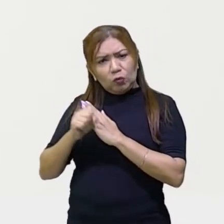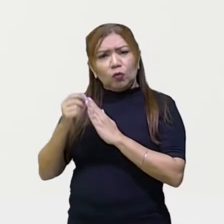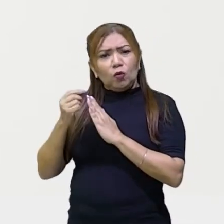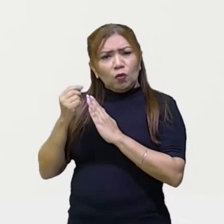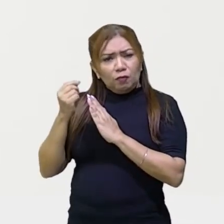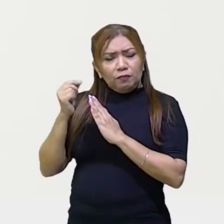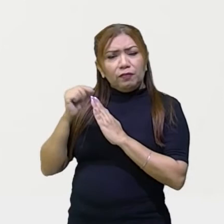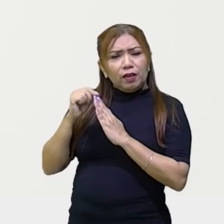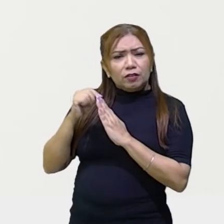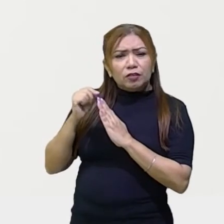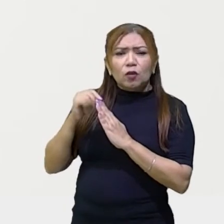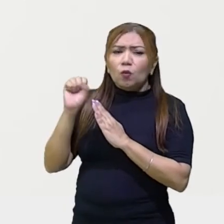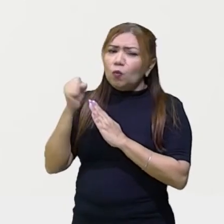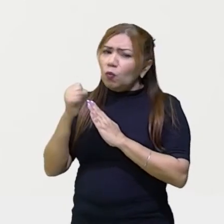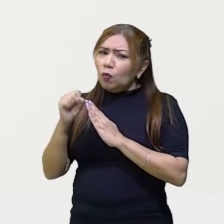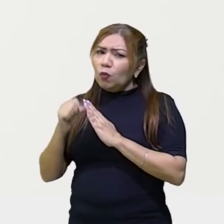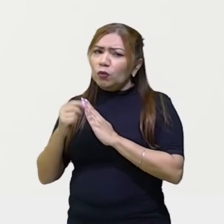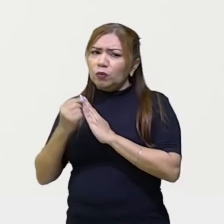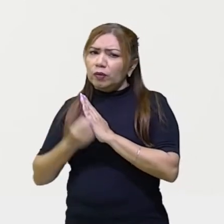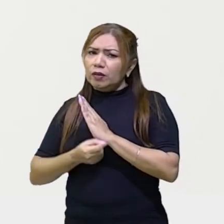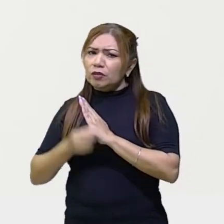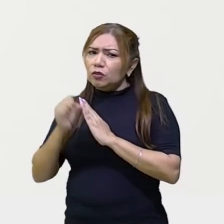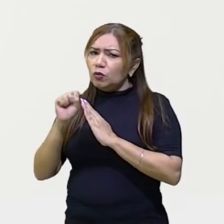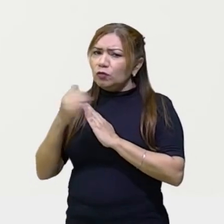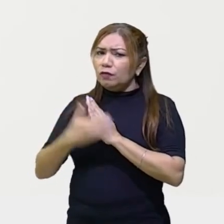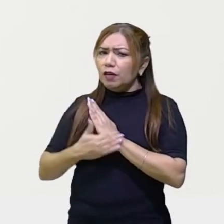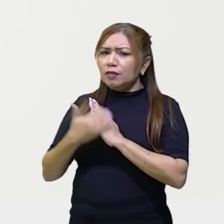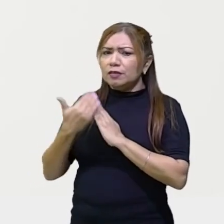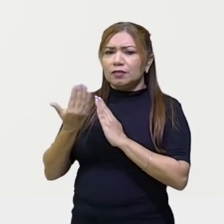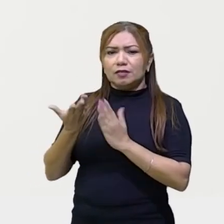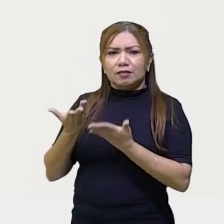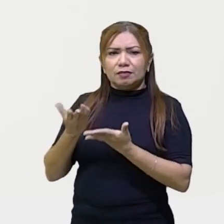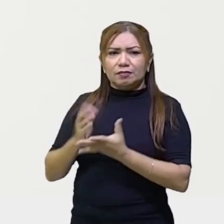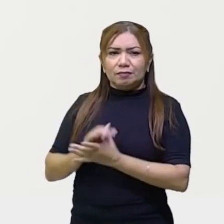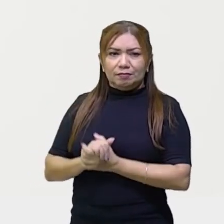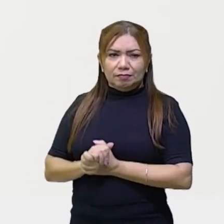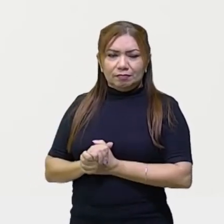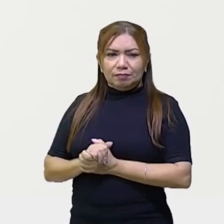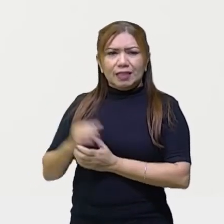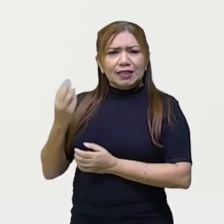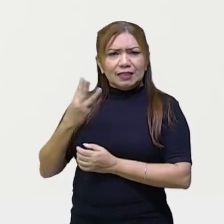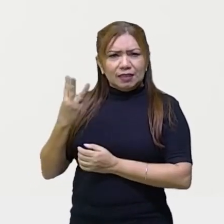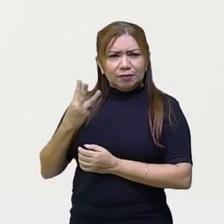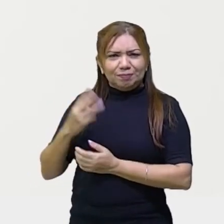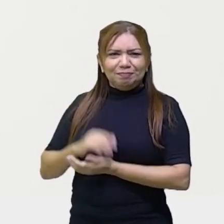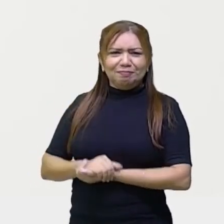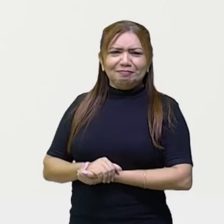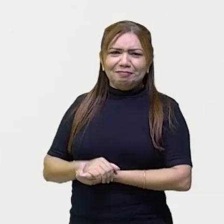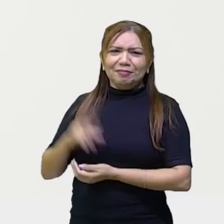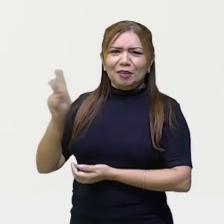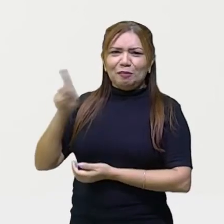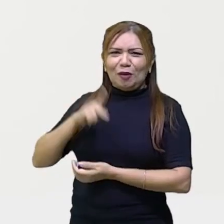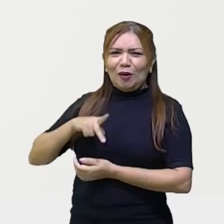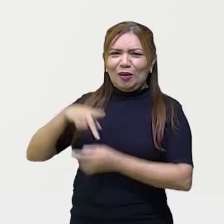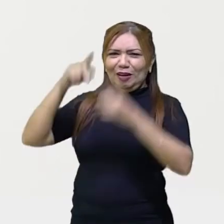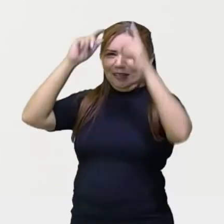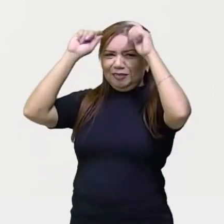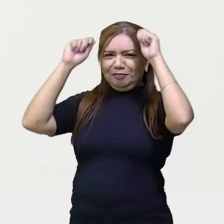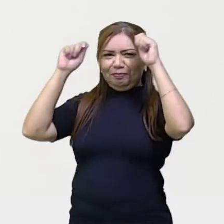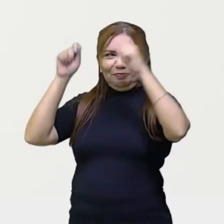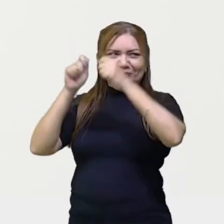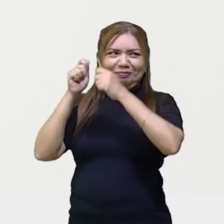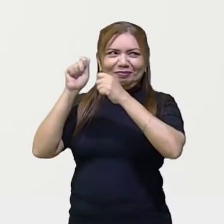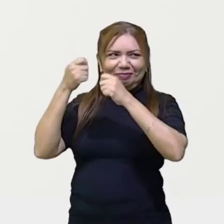e 8 arestas 8 faces a terceira questão a professora